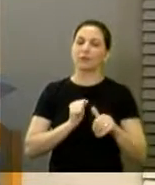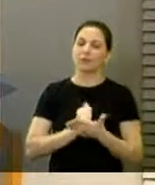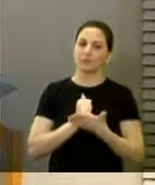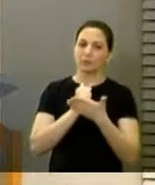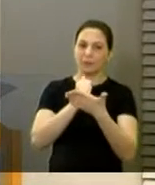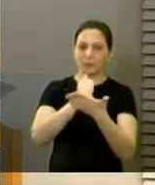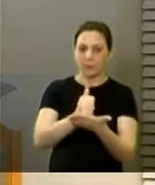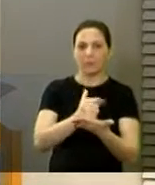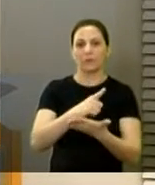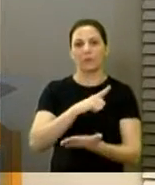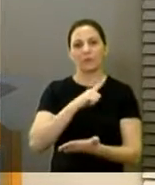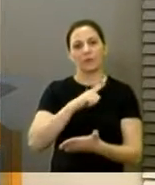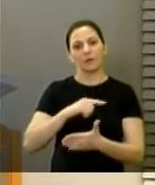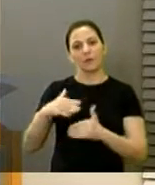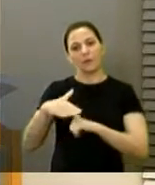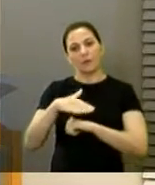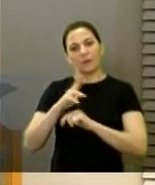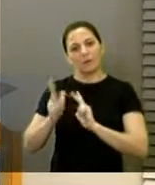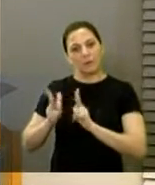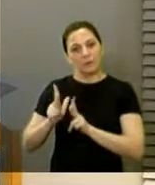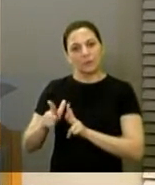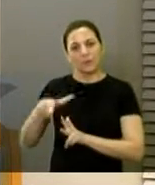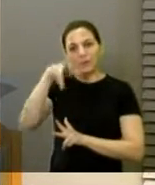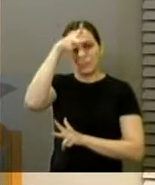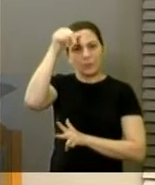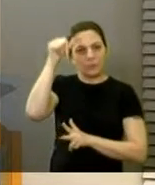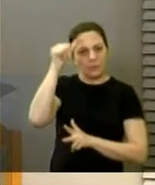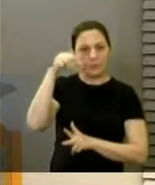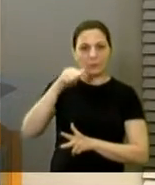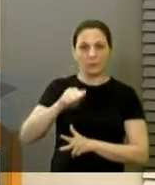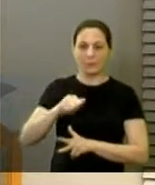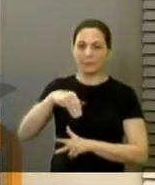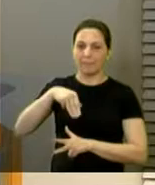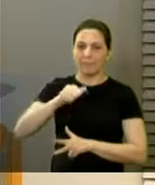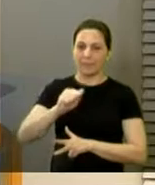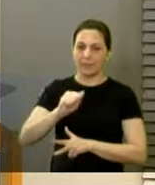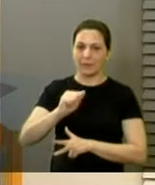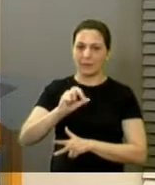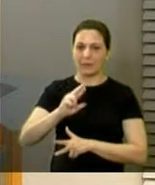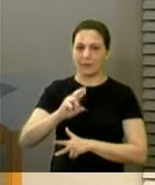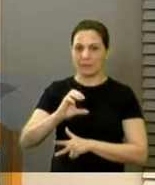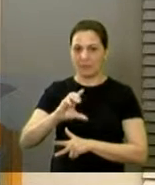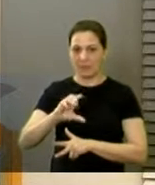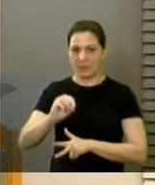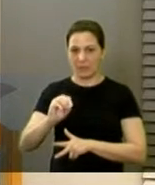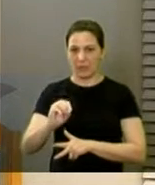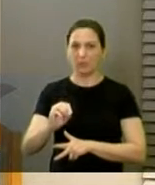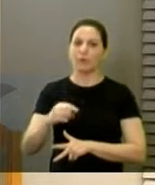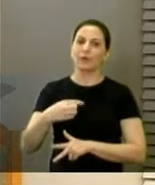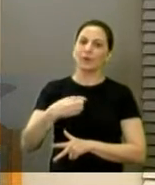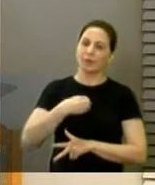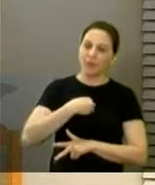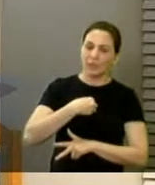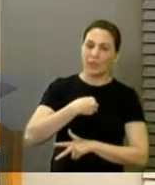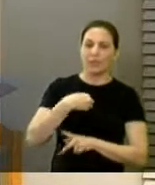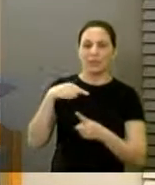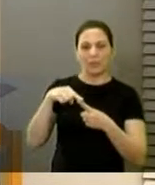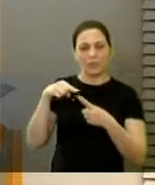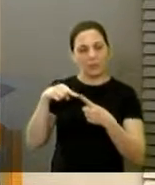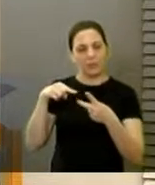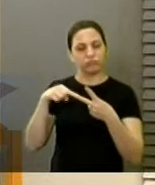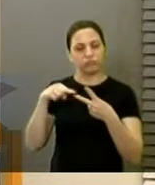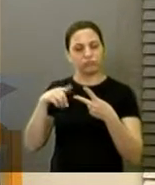nós tivemos conversando com o prefeito marcelo barbieri eu ea a deputada também e